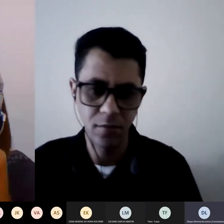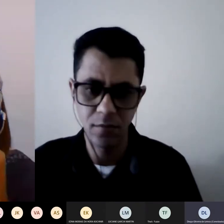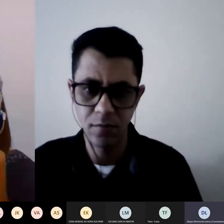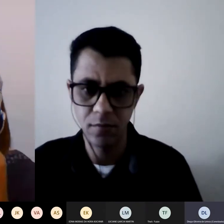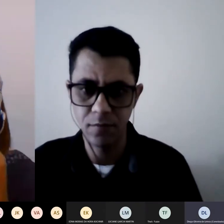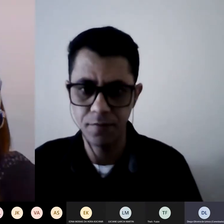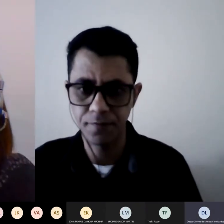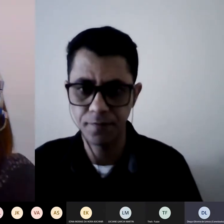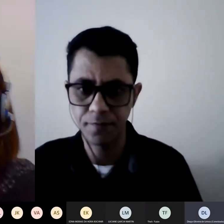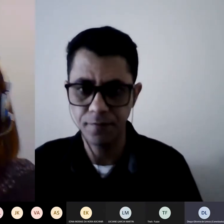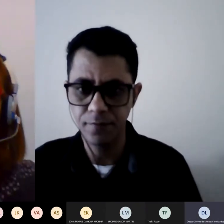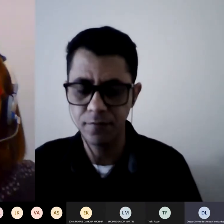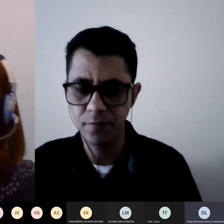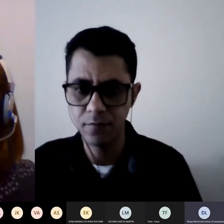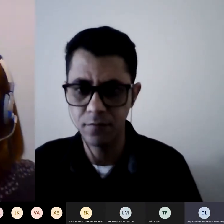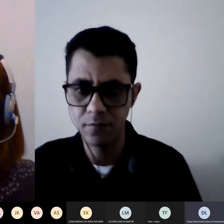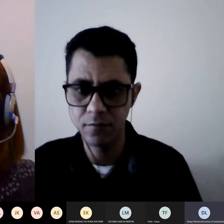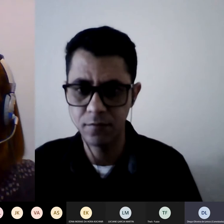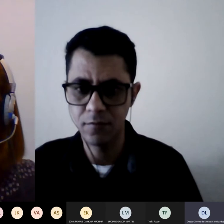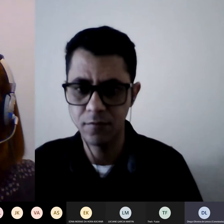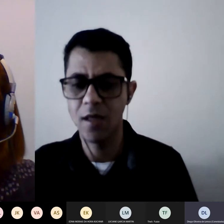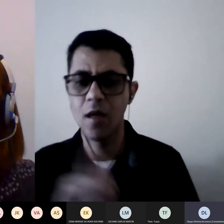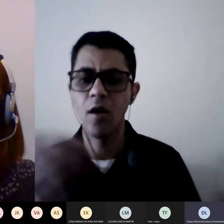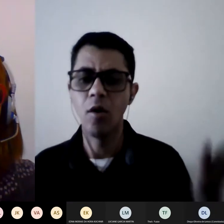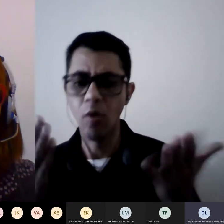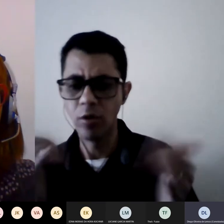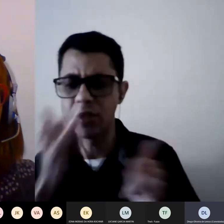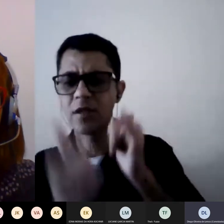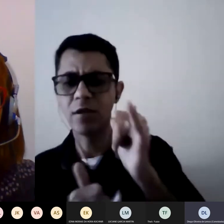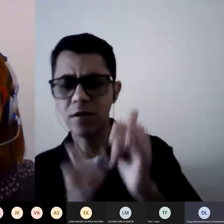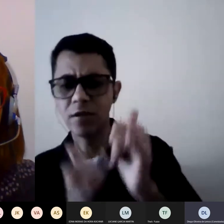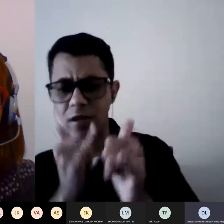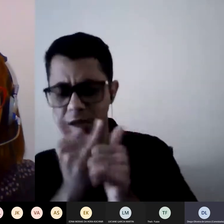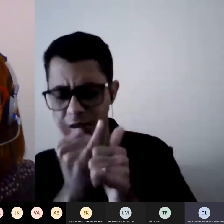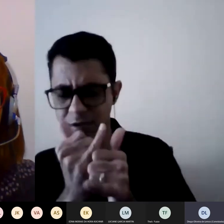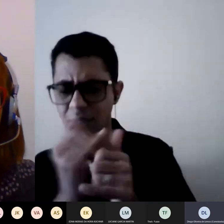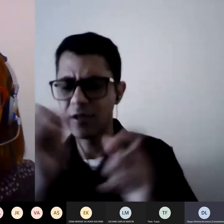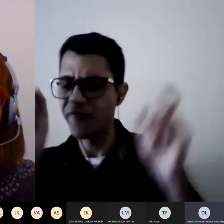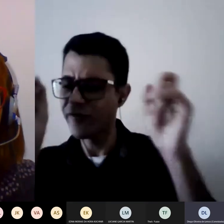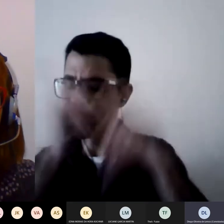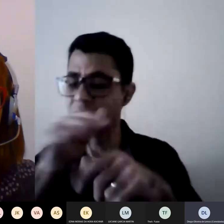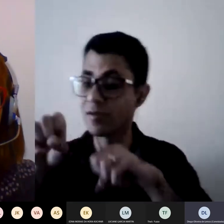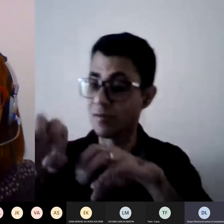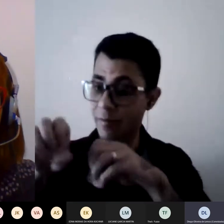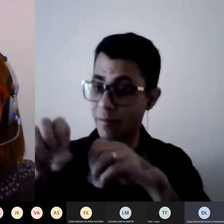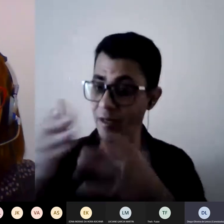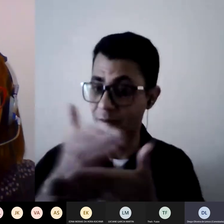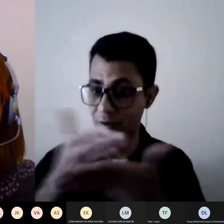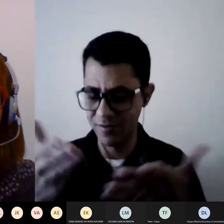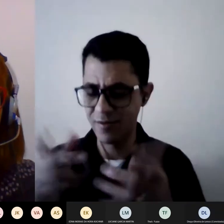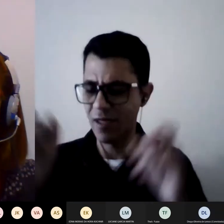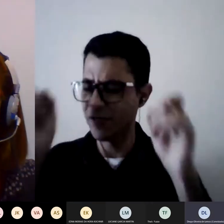É, tá oscilando o sinal demais. Na internet, eu acho que eu caí no meio da transmissão.